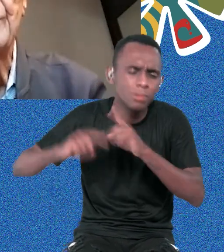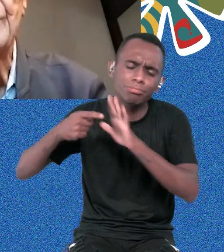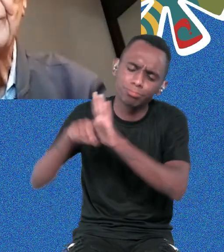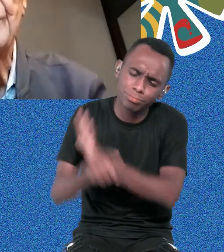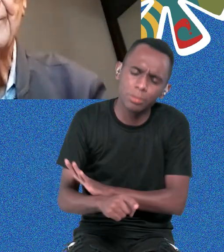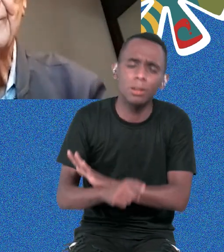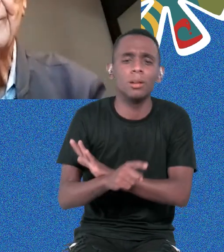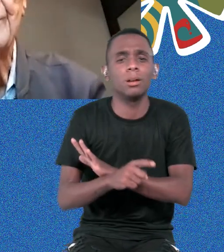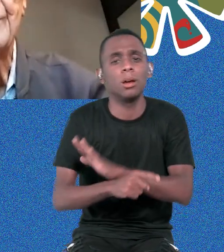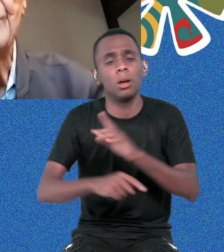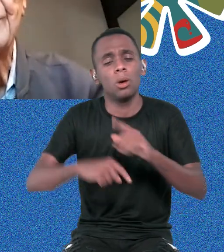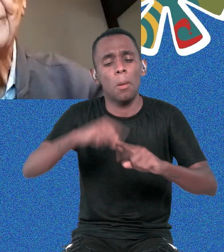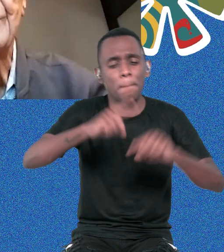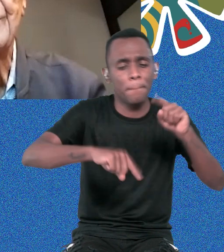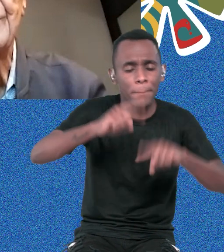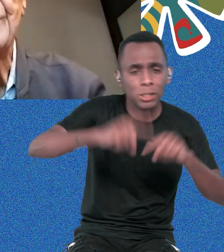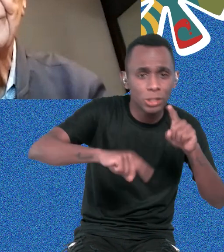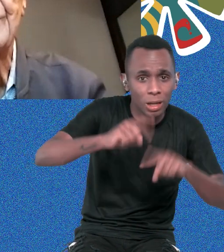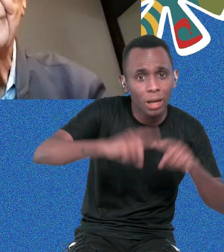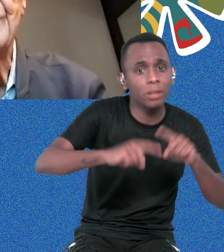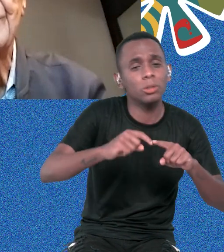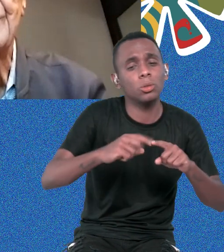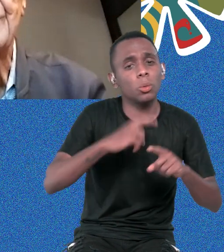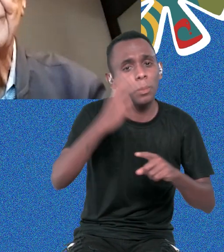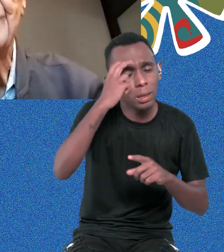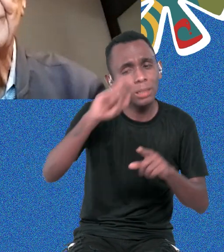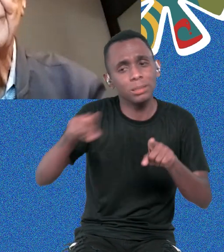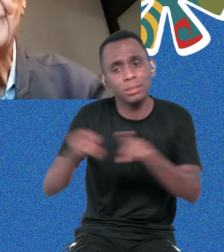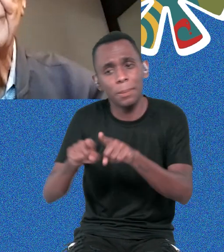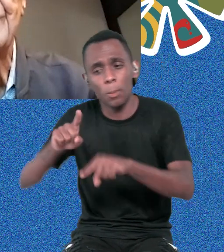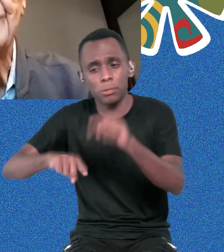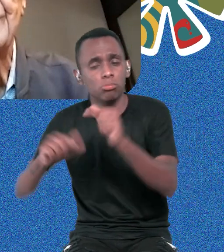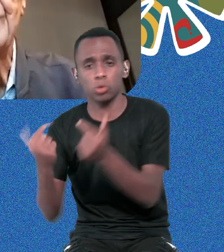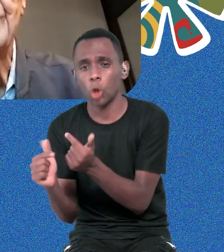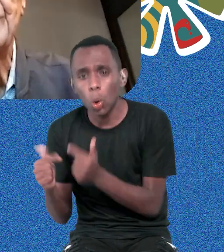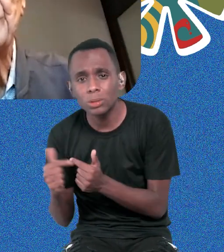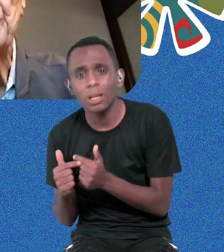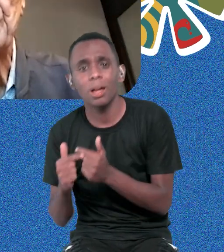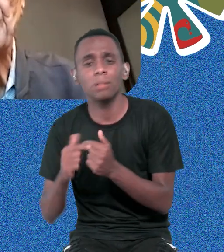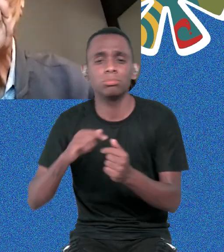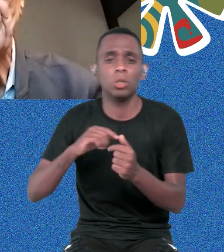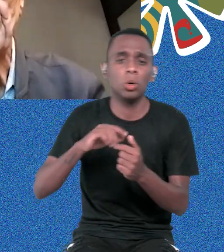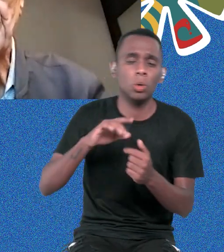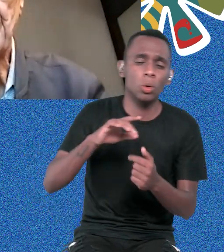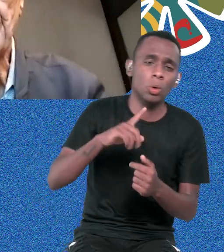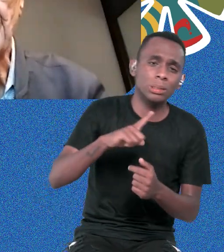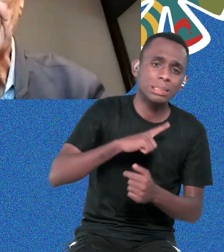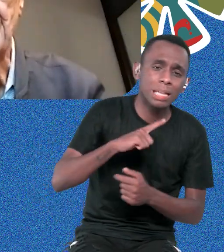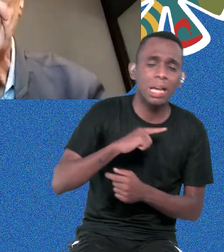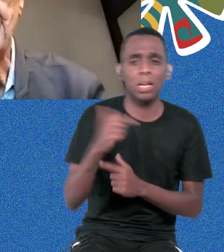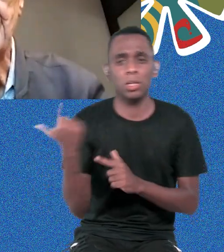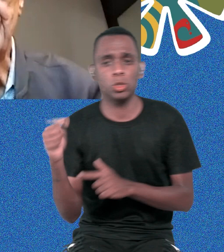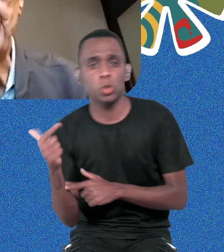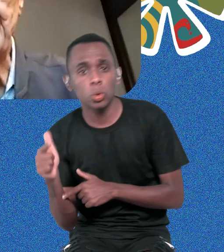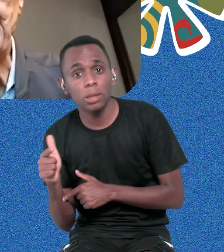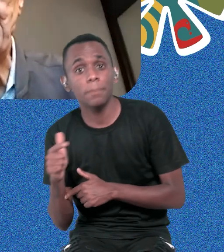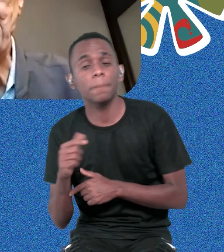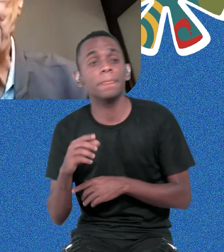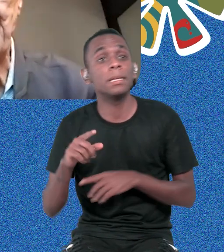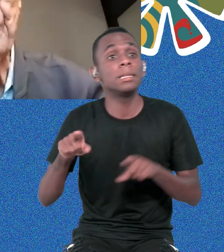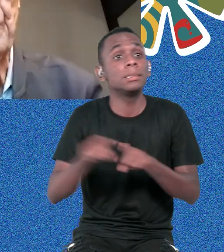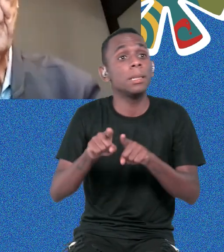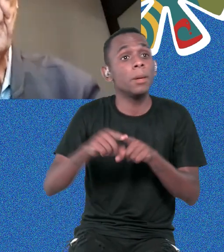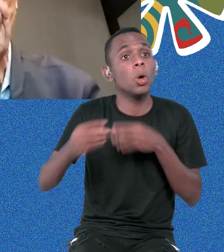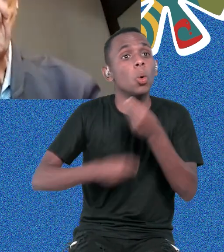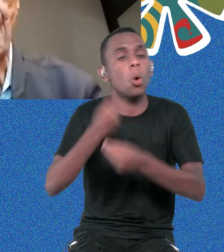discussão grande, né, entre o patrimônio material e imaterial, essa materialidade, imaterialidade, etc, etc.